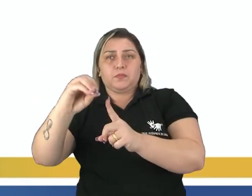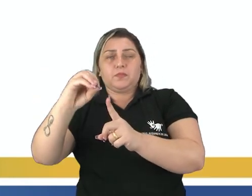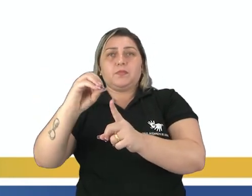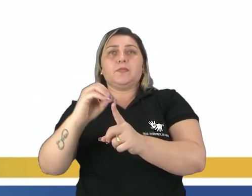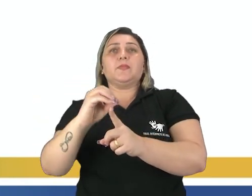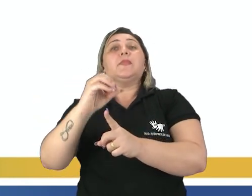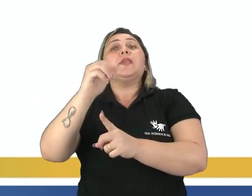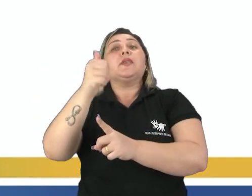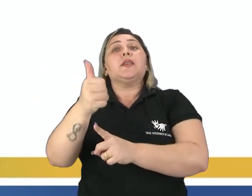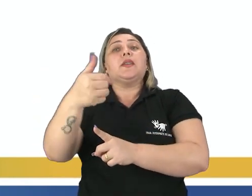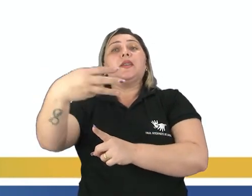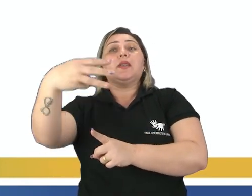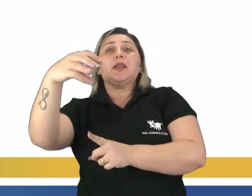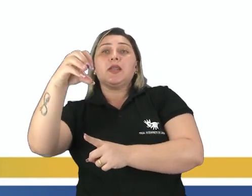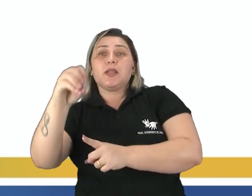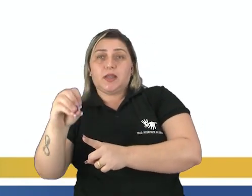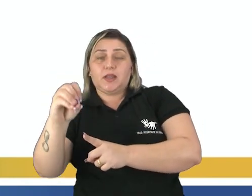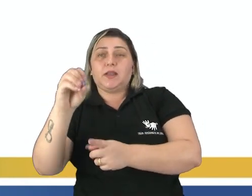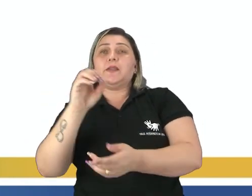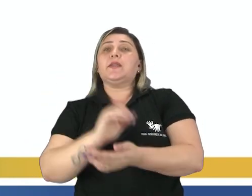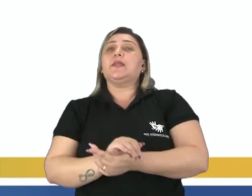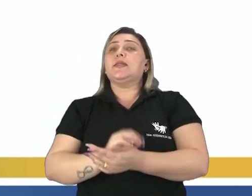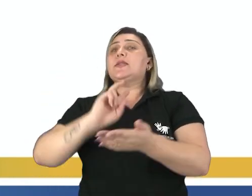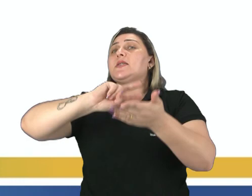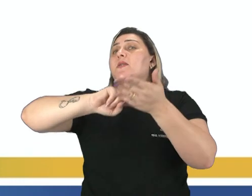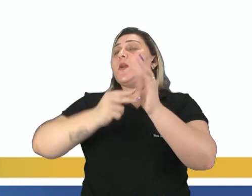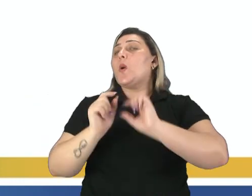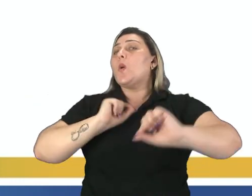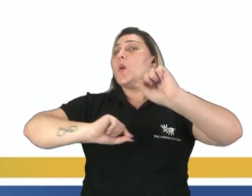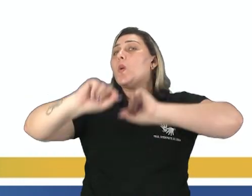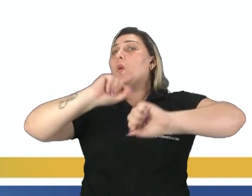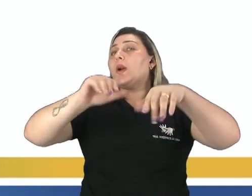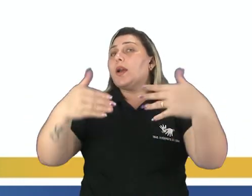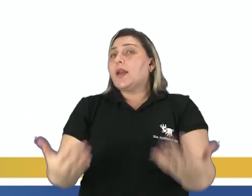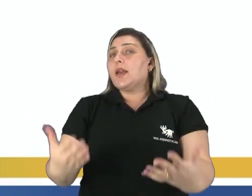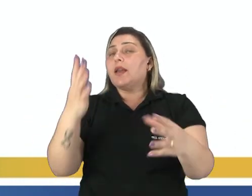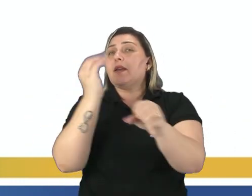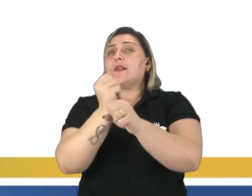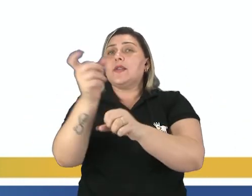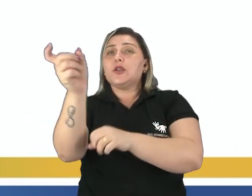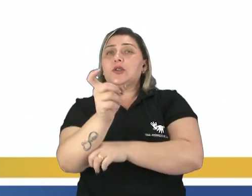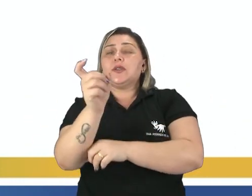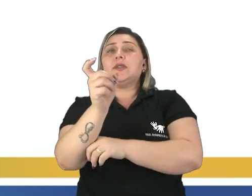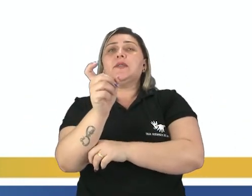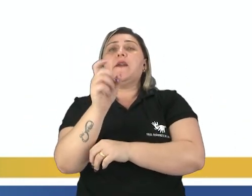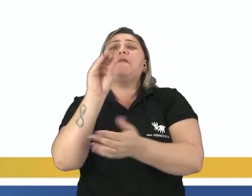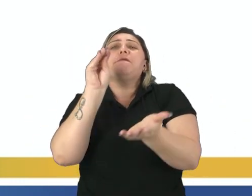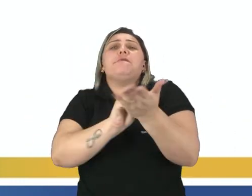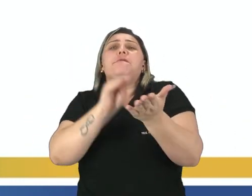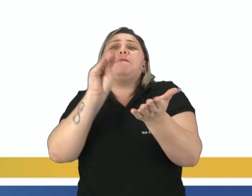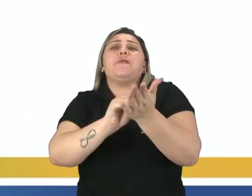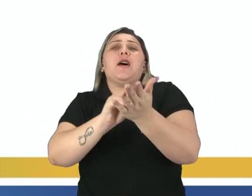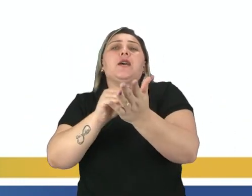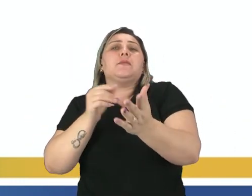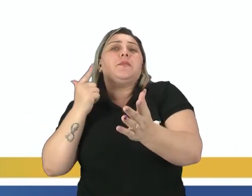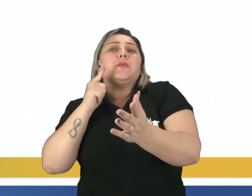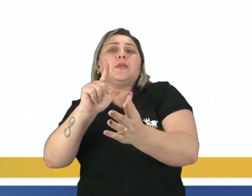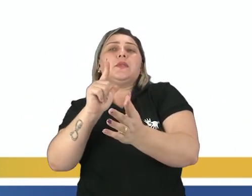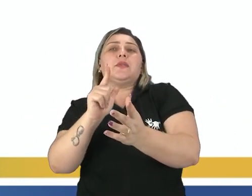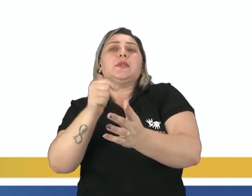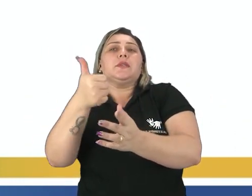temos 130 graus. Isso quer dizer que a medida x será o que falta para